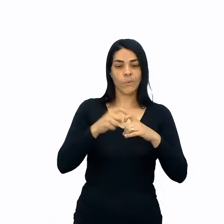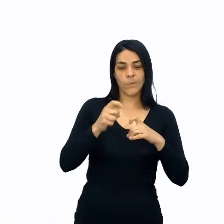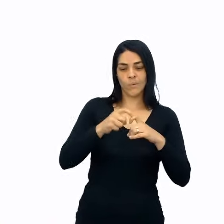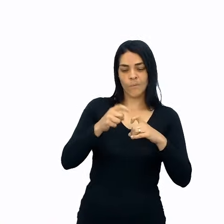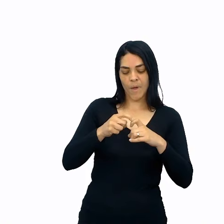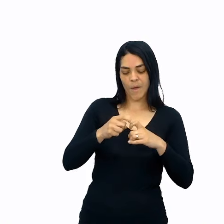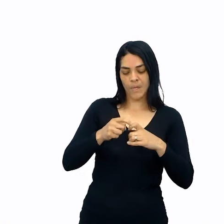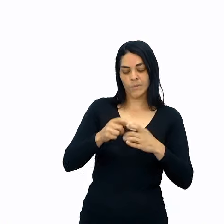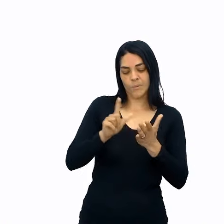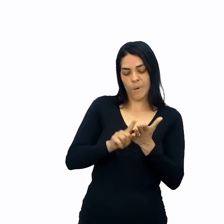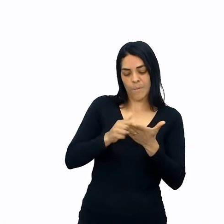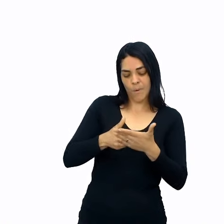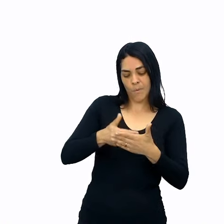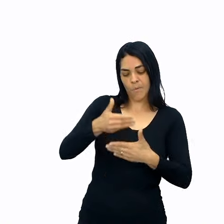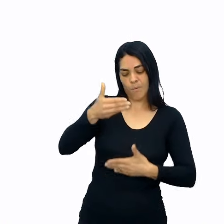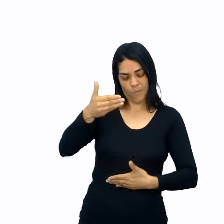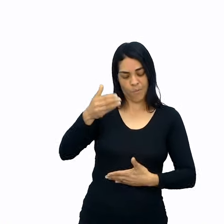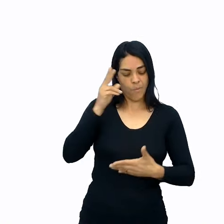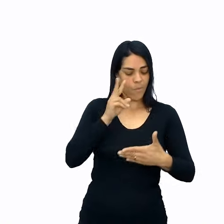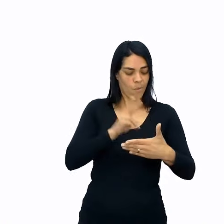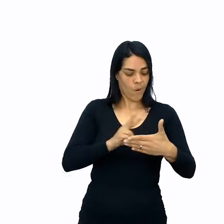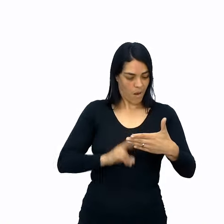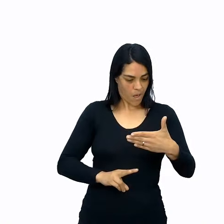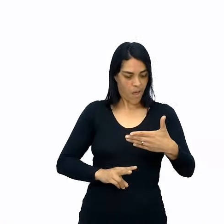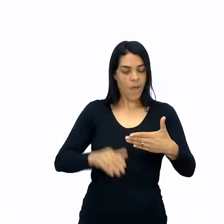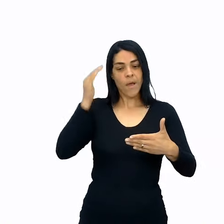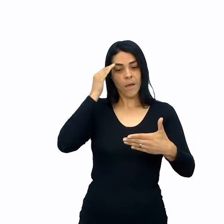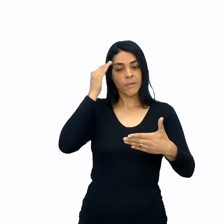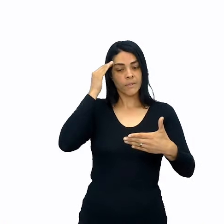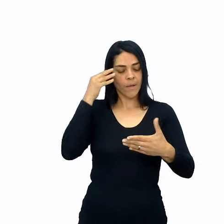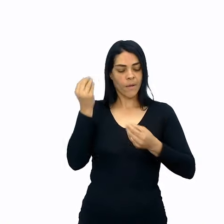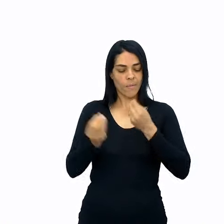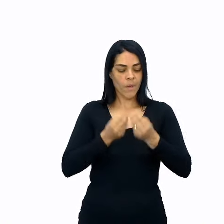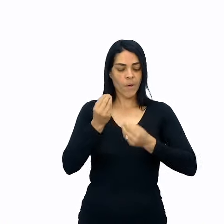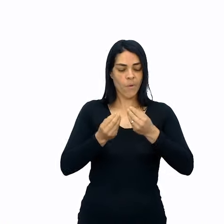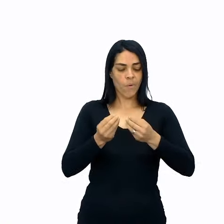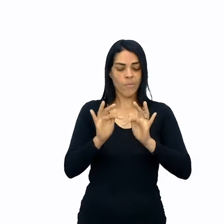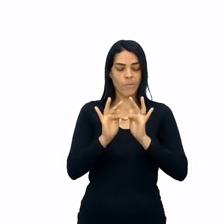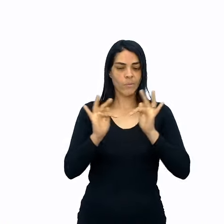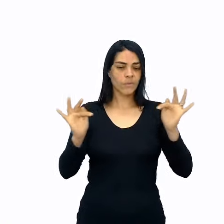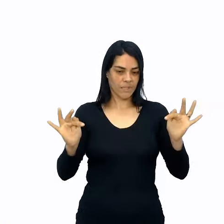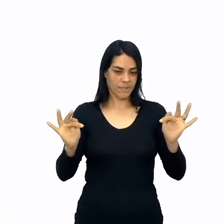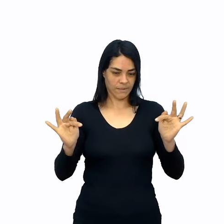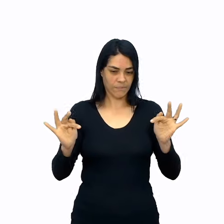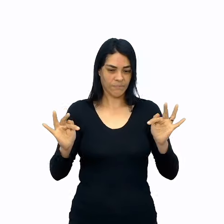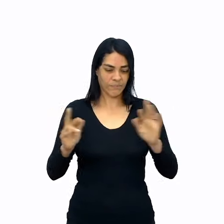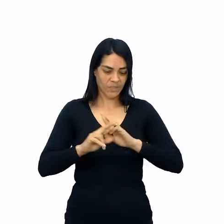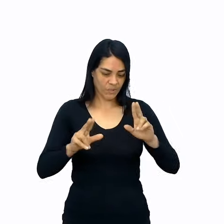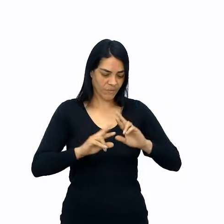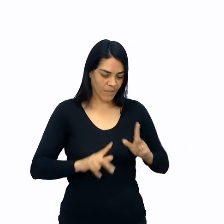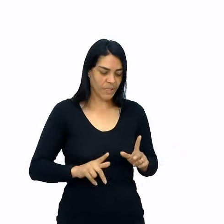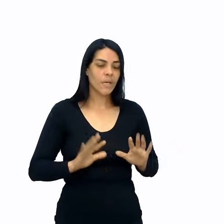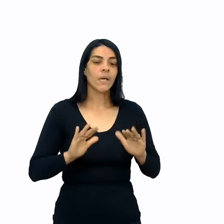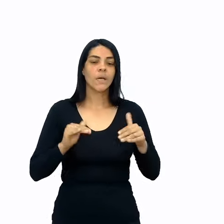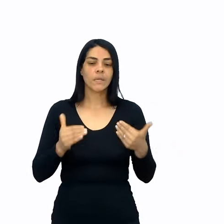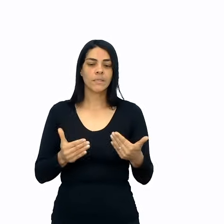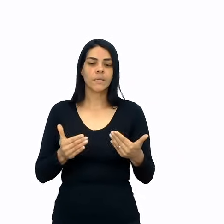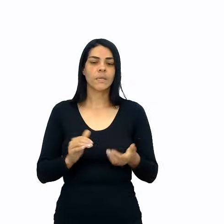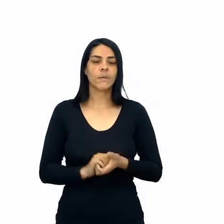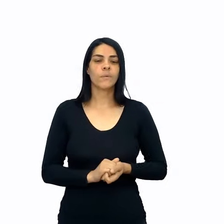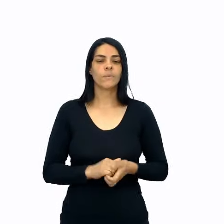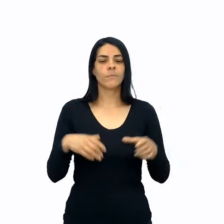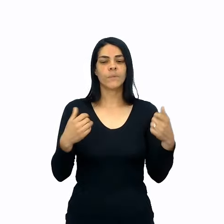de um remédio, por exemplo, consegue distinguir um texto do outro. Então, é preciso, de certa maneira,